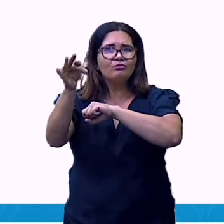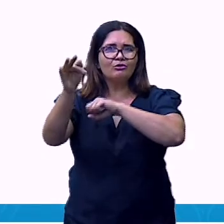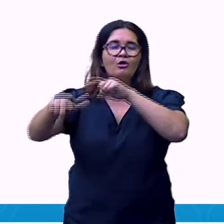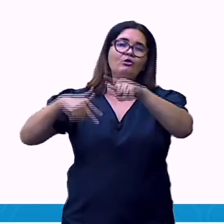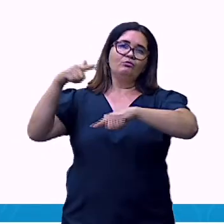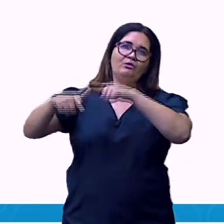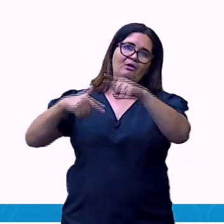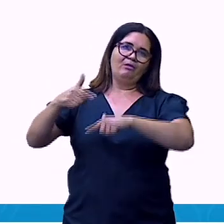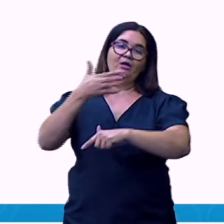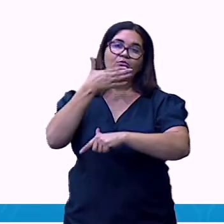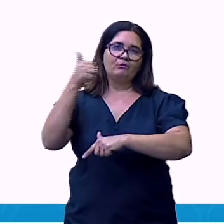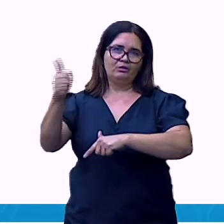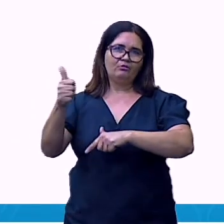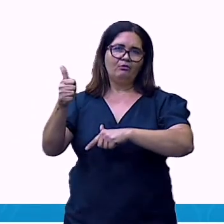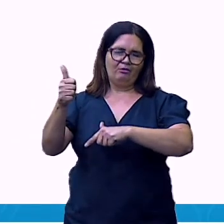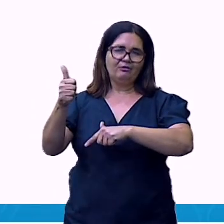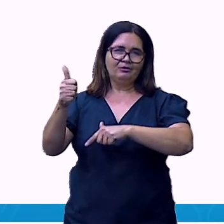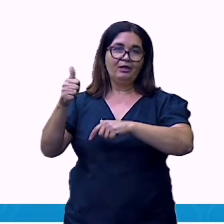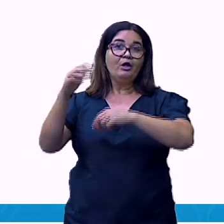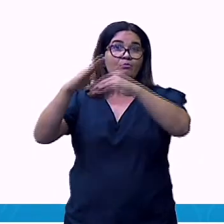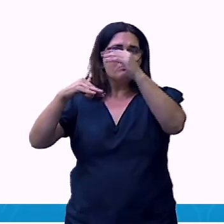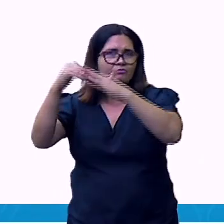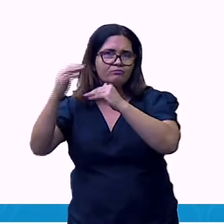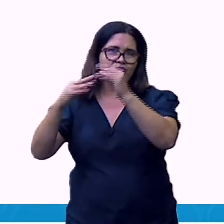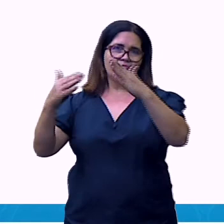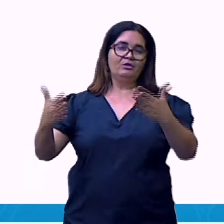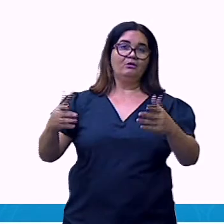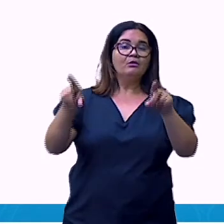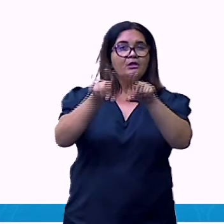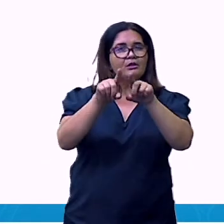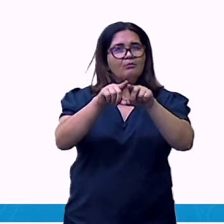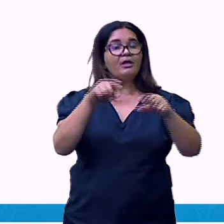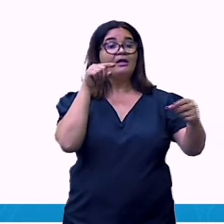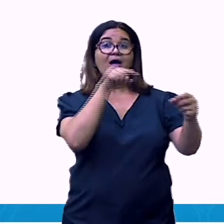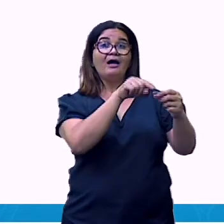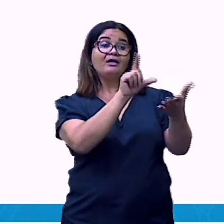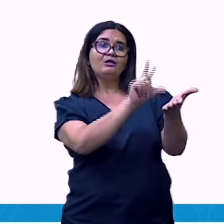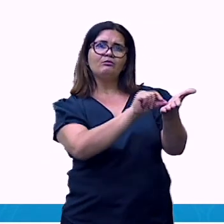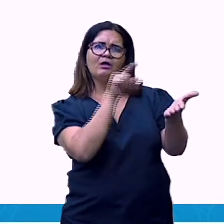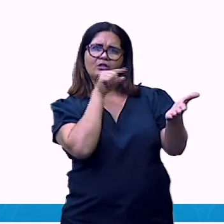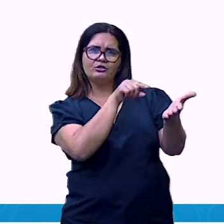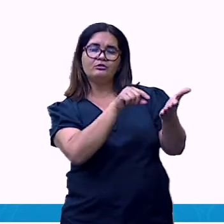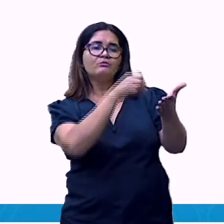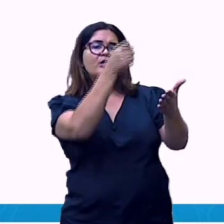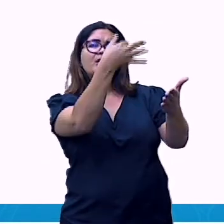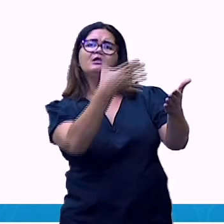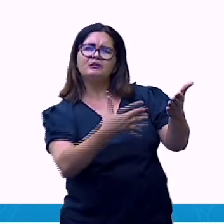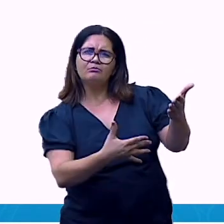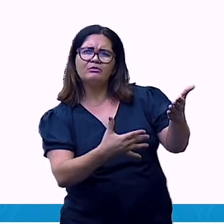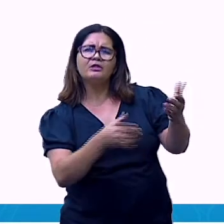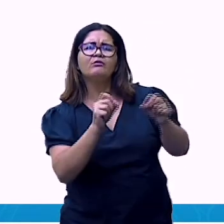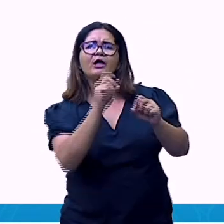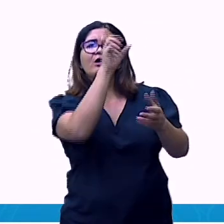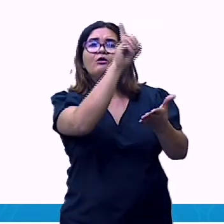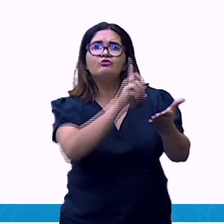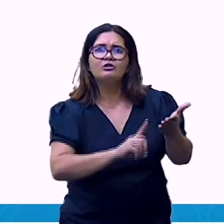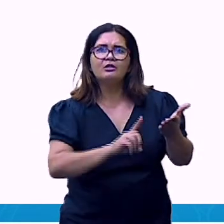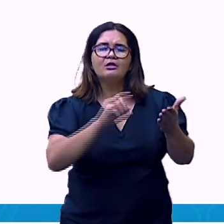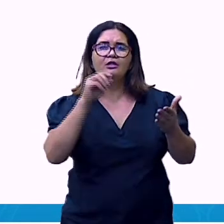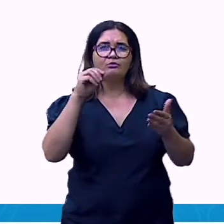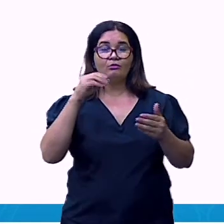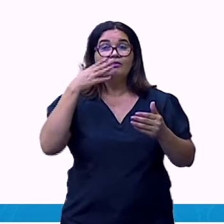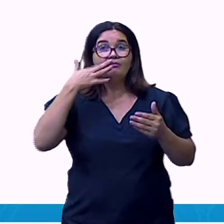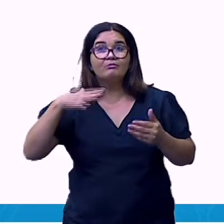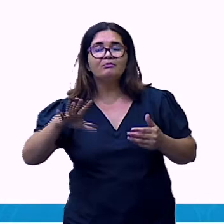o trabalho. Então fala que a criança e o adolescente têm direito à educação e à qualificação